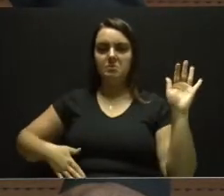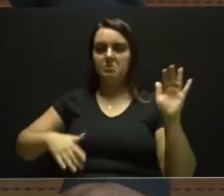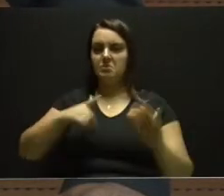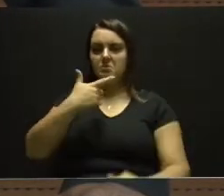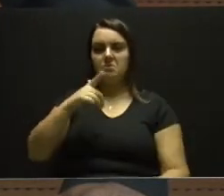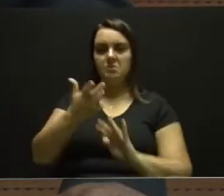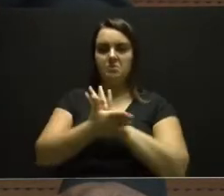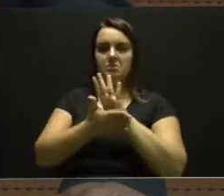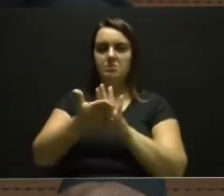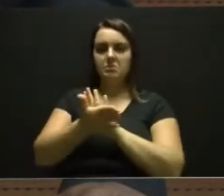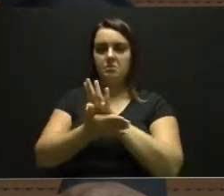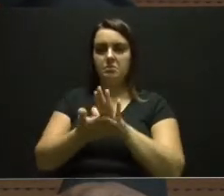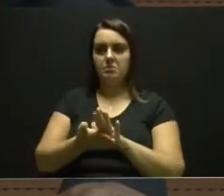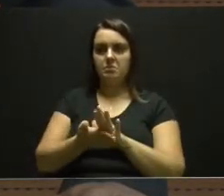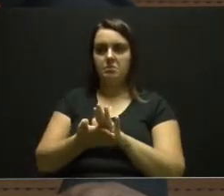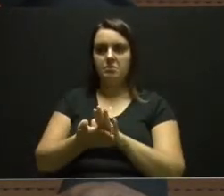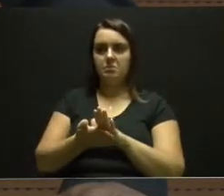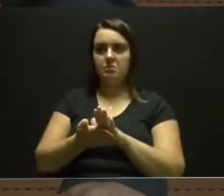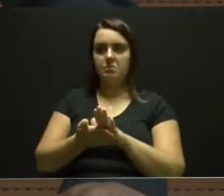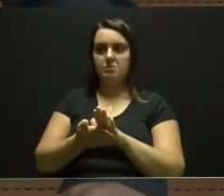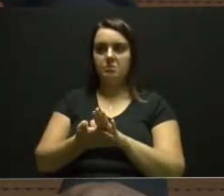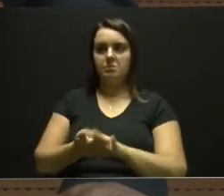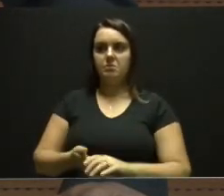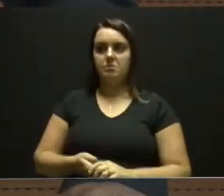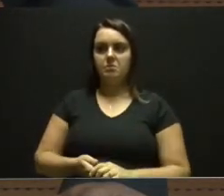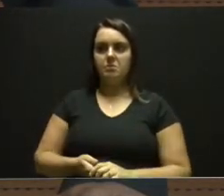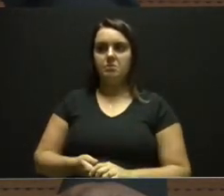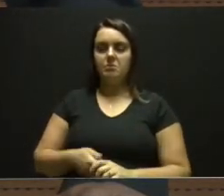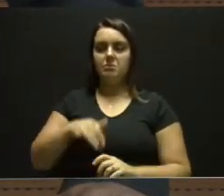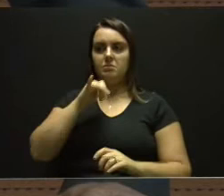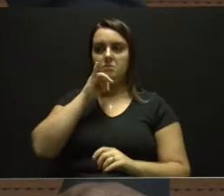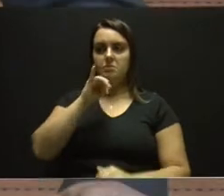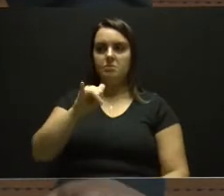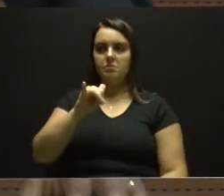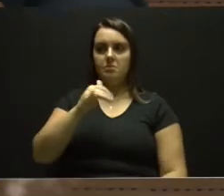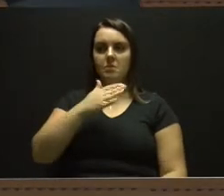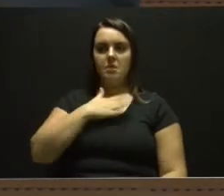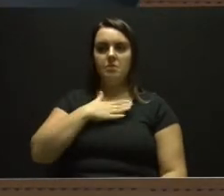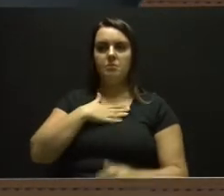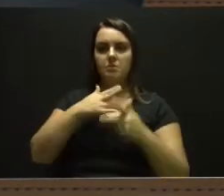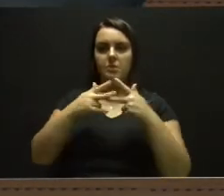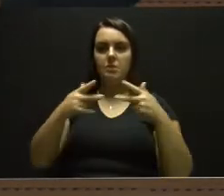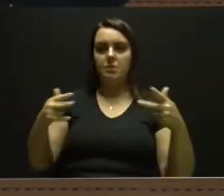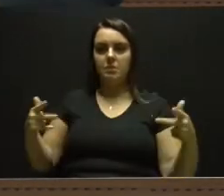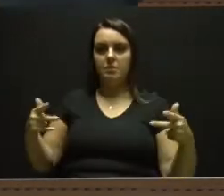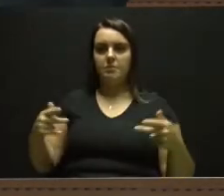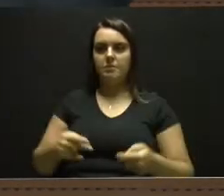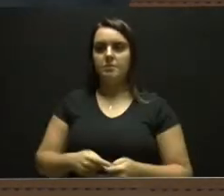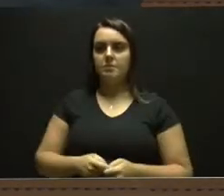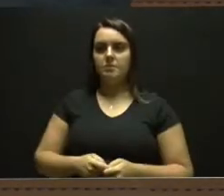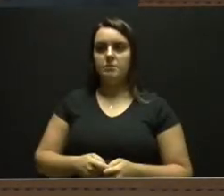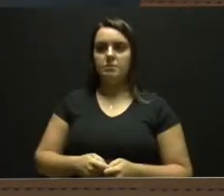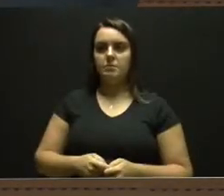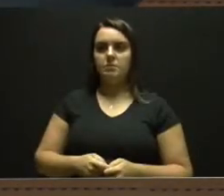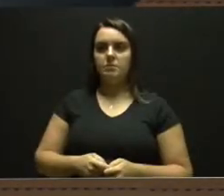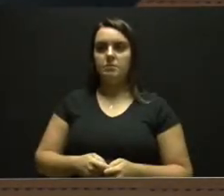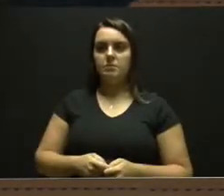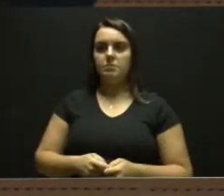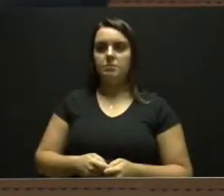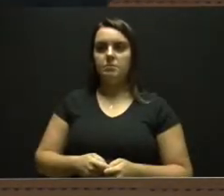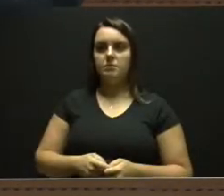nada é a maioria das minhas coisas por eu não ter